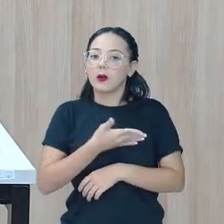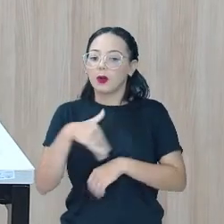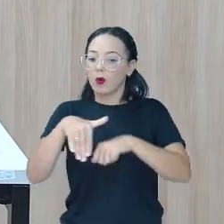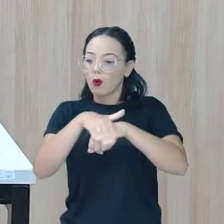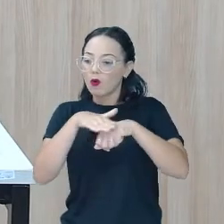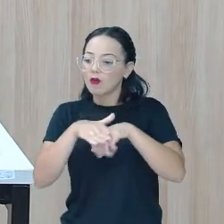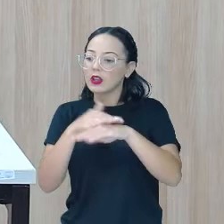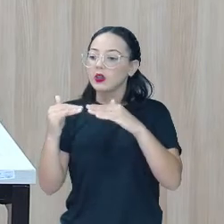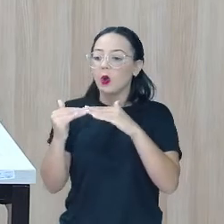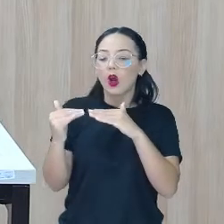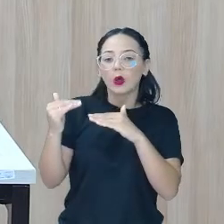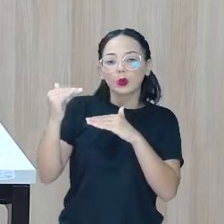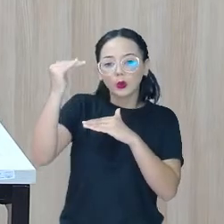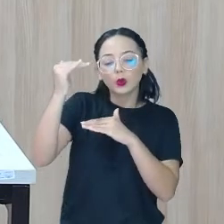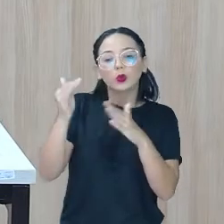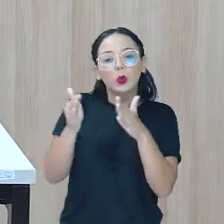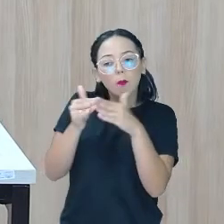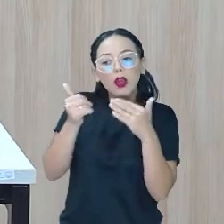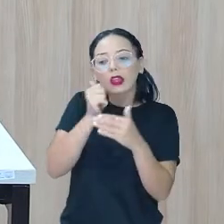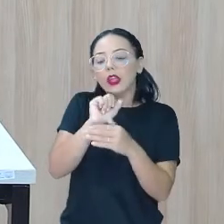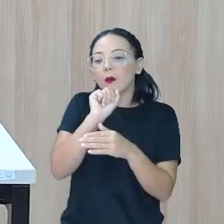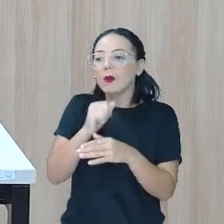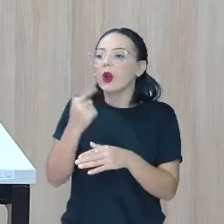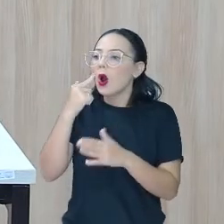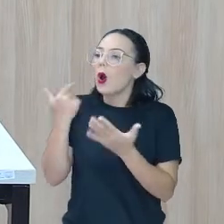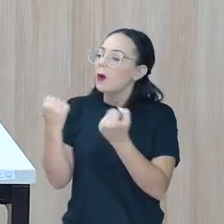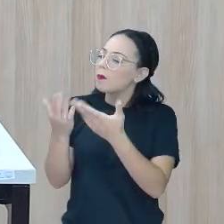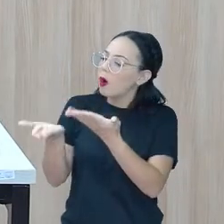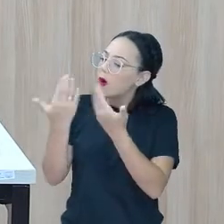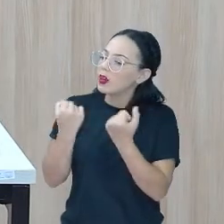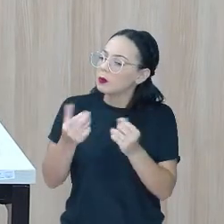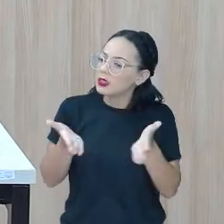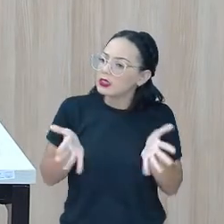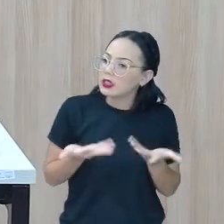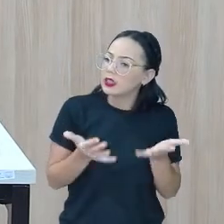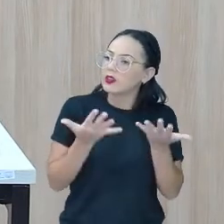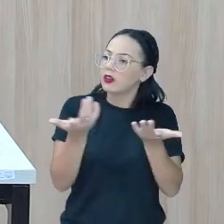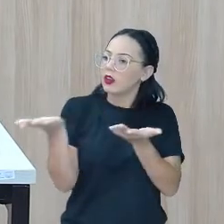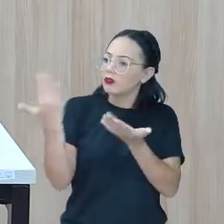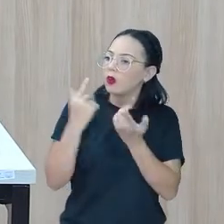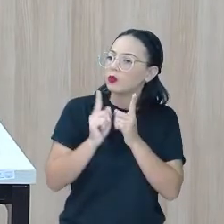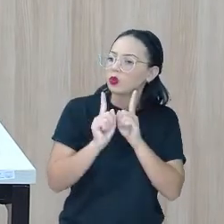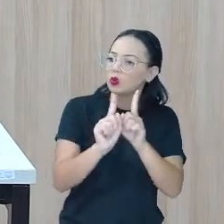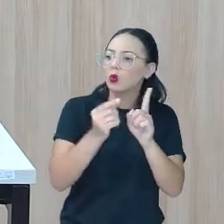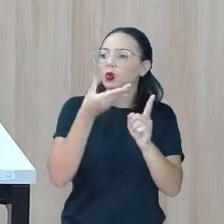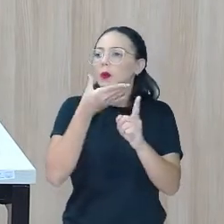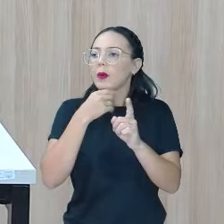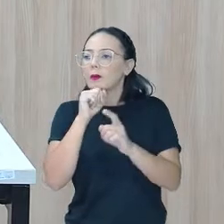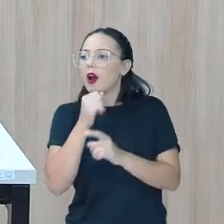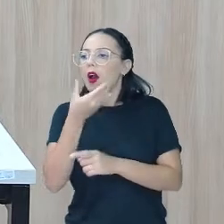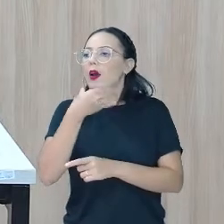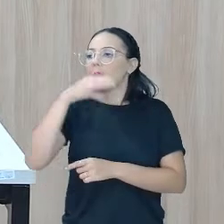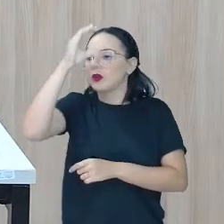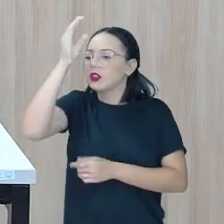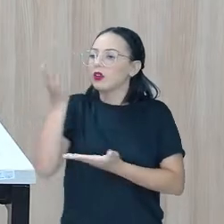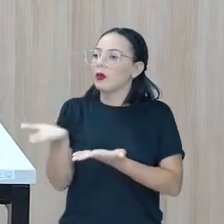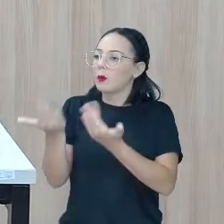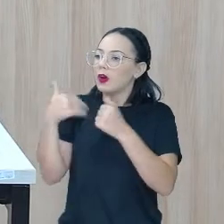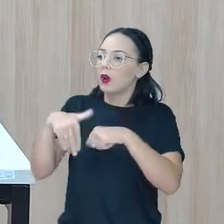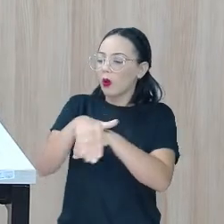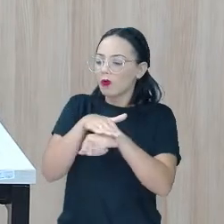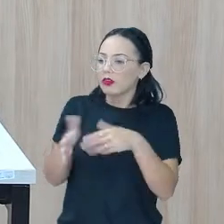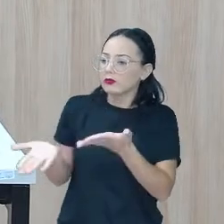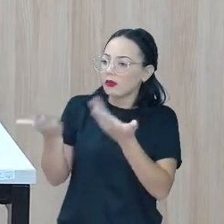aí da família, né? Pede à mãe, mãe, tem que incentivar, leve meu pai, leve meu avô, meu tio, e conversem aí para